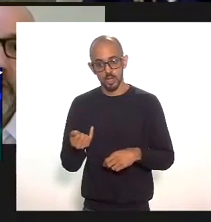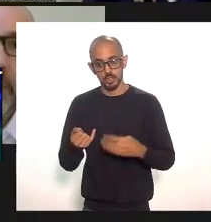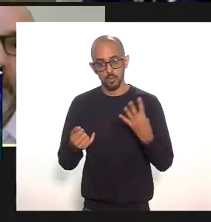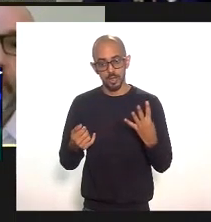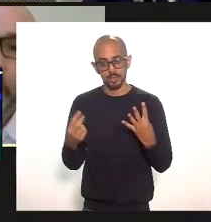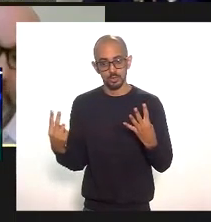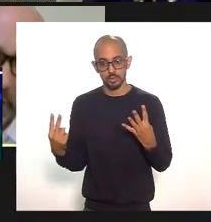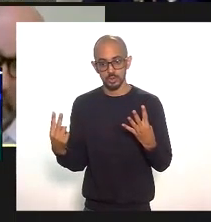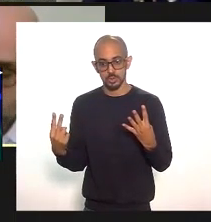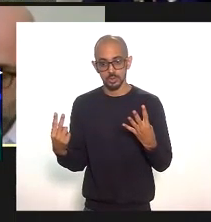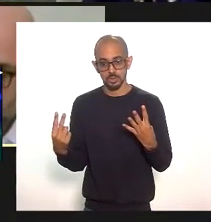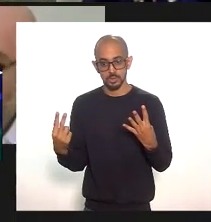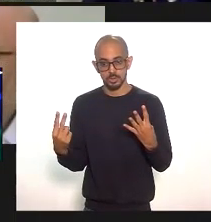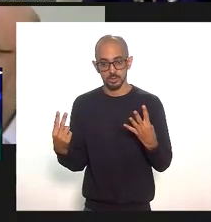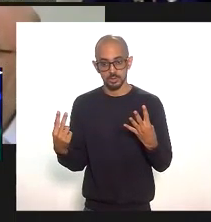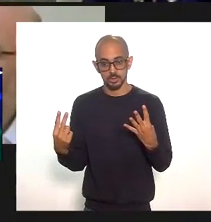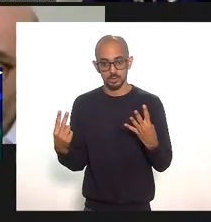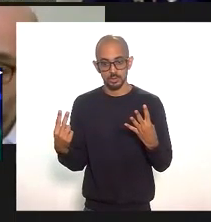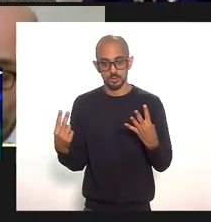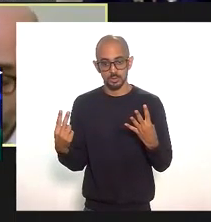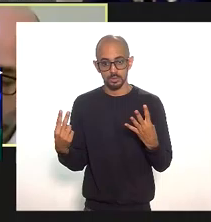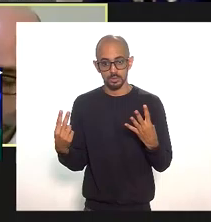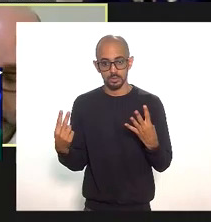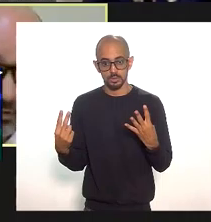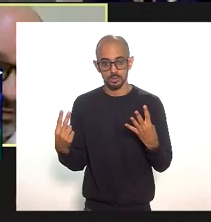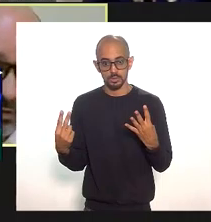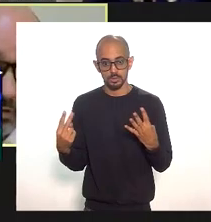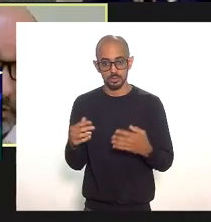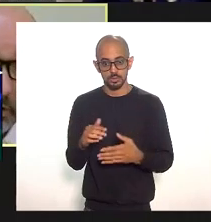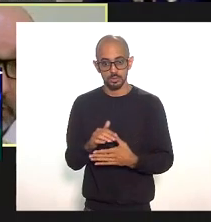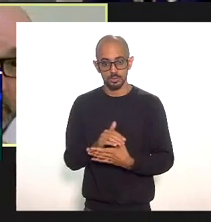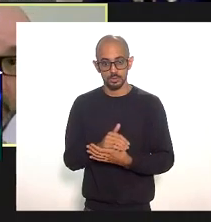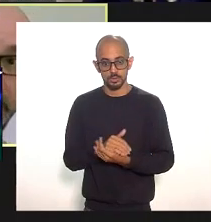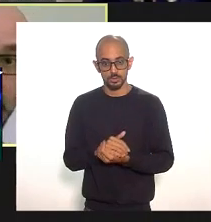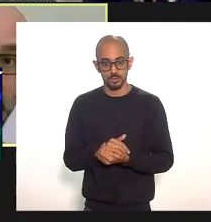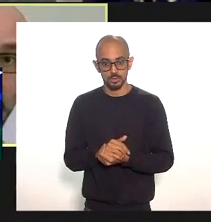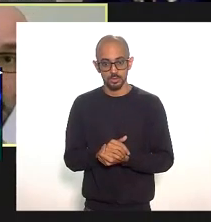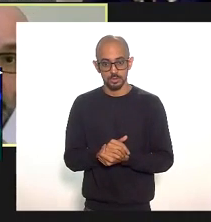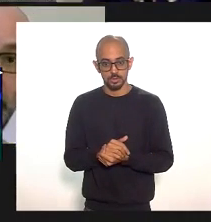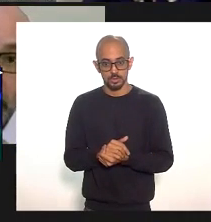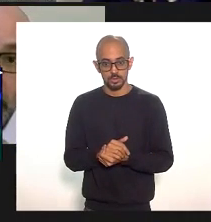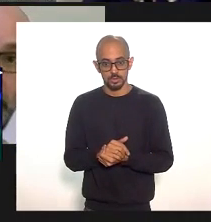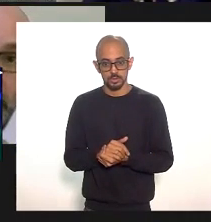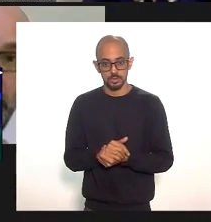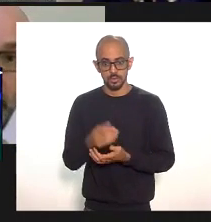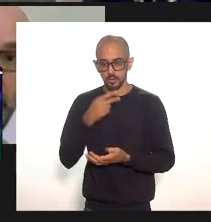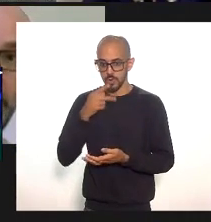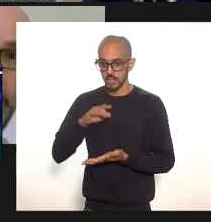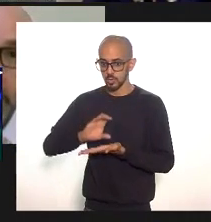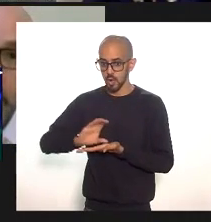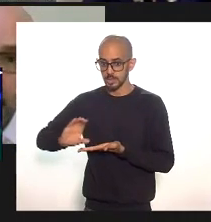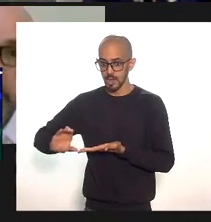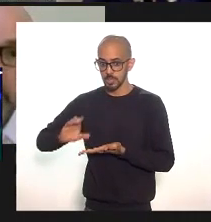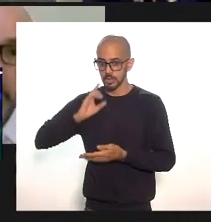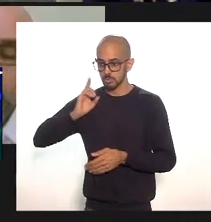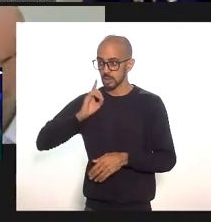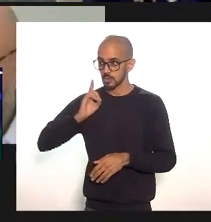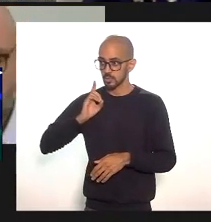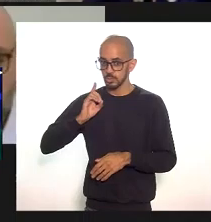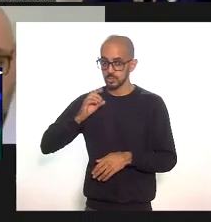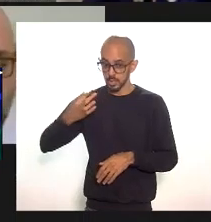Não. O orçamento foi 4-3. Favorável ao projeto. Estamos falando do orçamento, deputado. O deputado